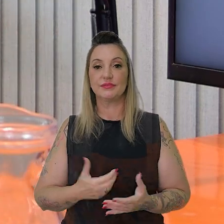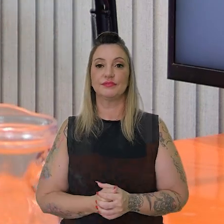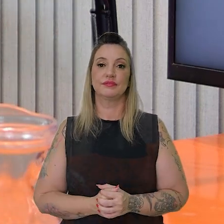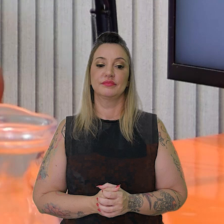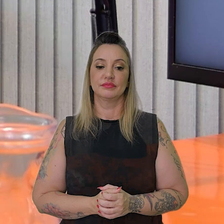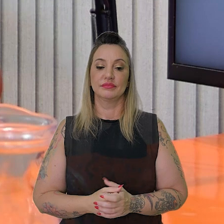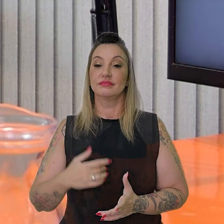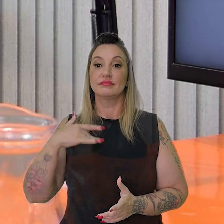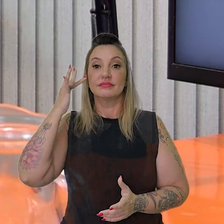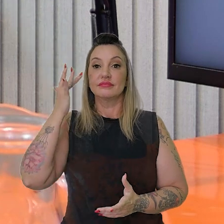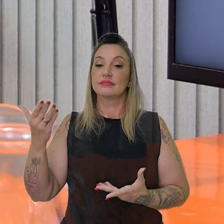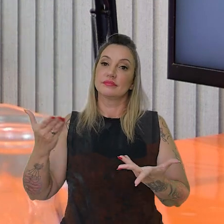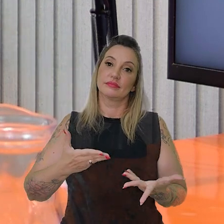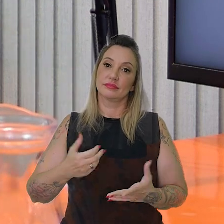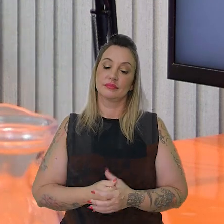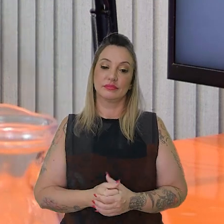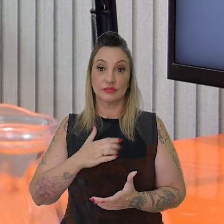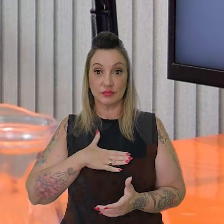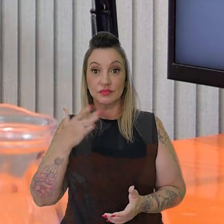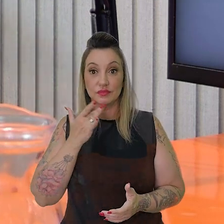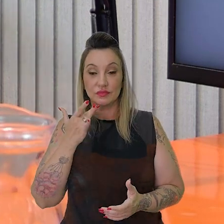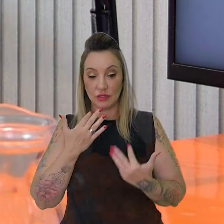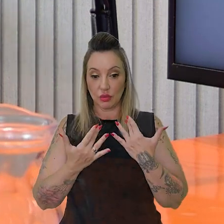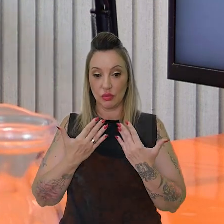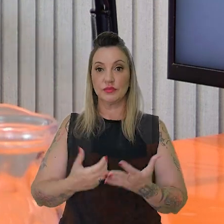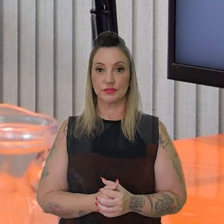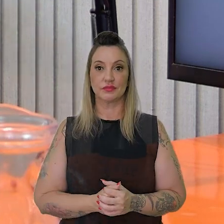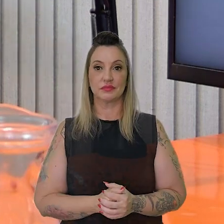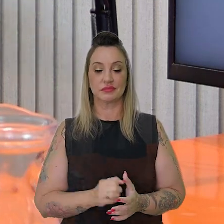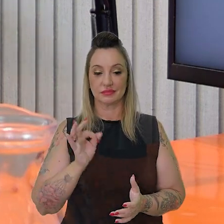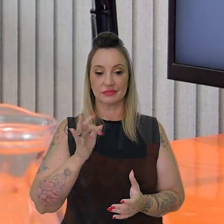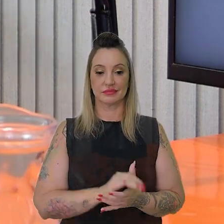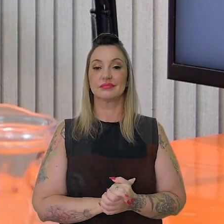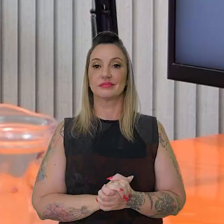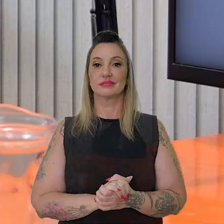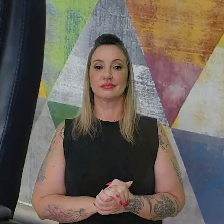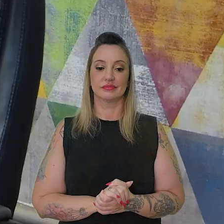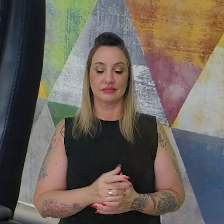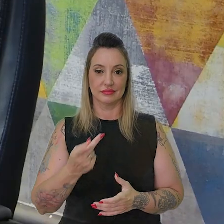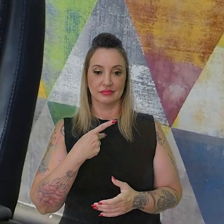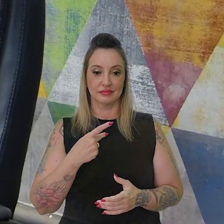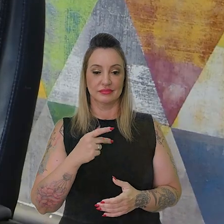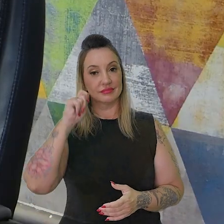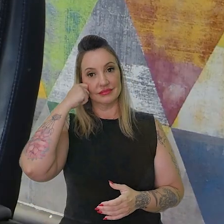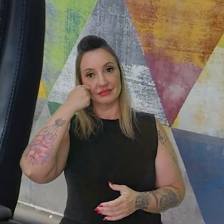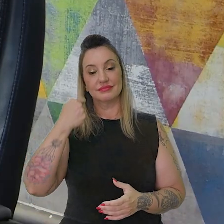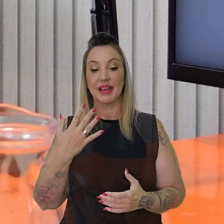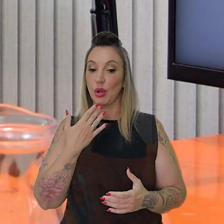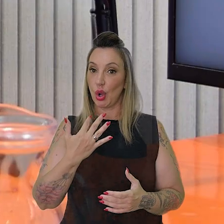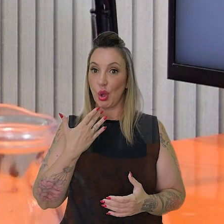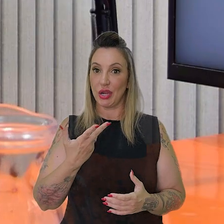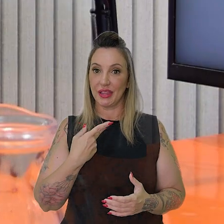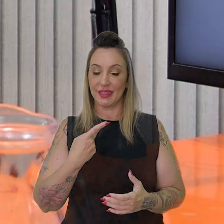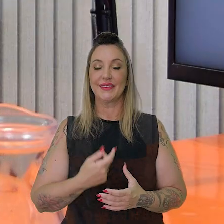gostando né tomar dura para receber tá gostoso tá colorido tá é tá colorido a gente tá de preto mas